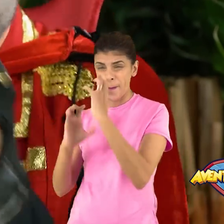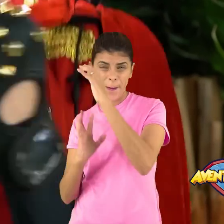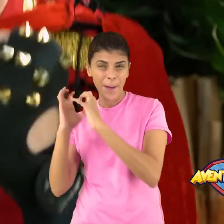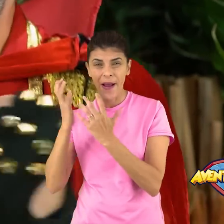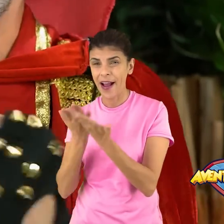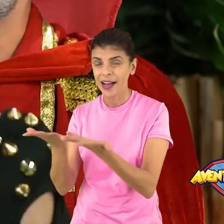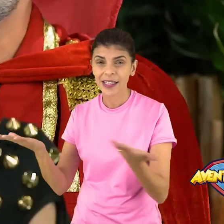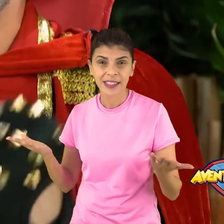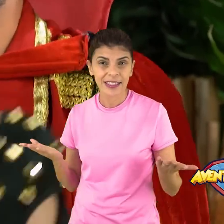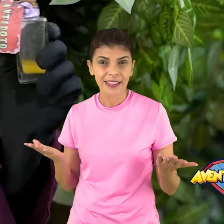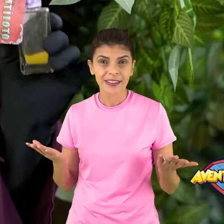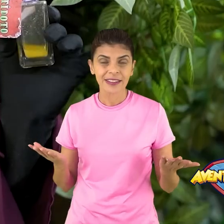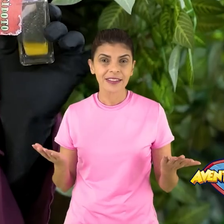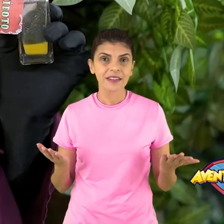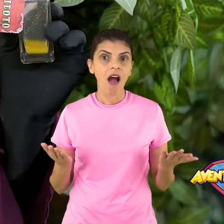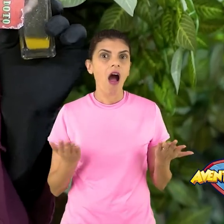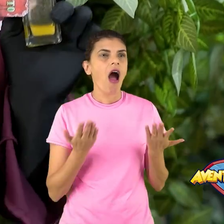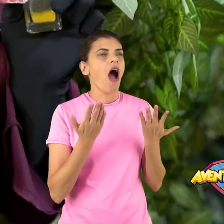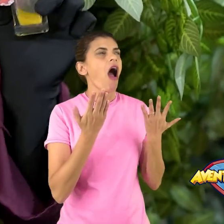eles!